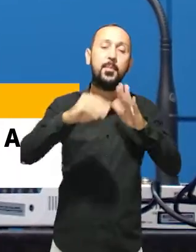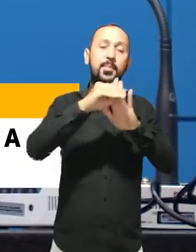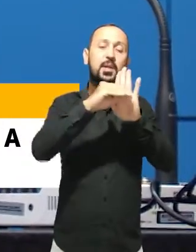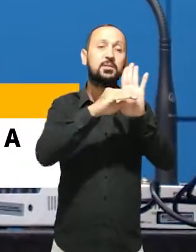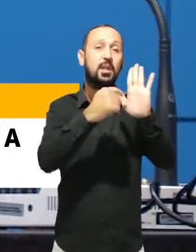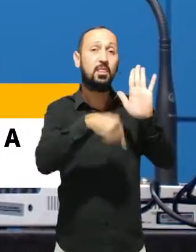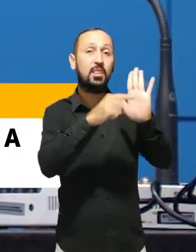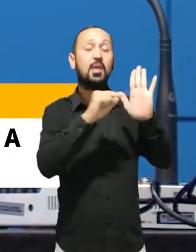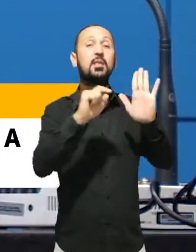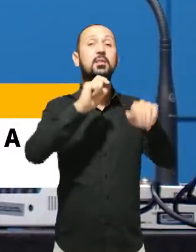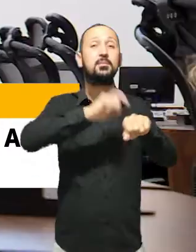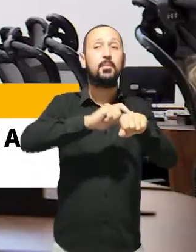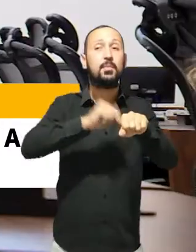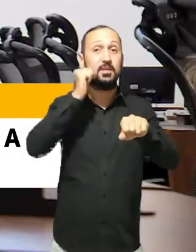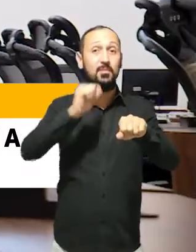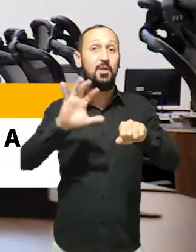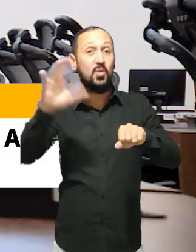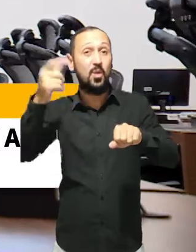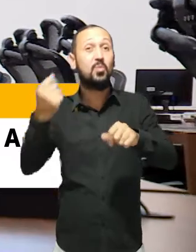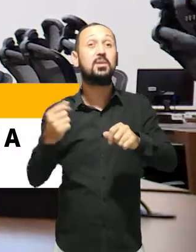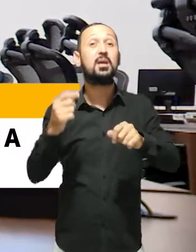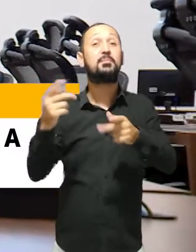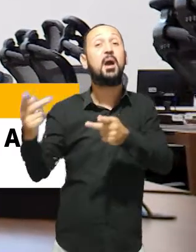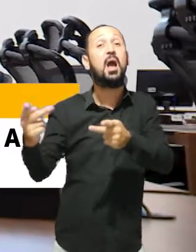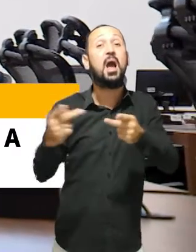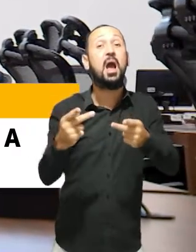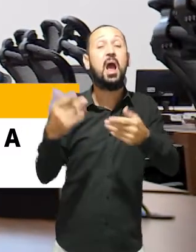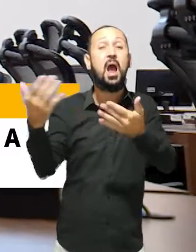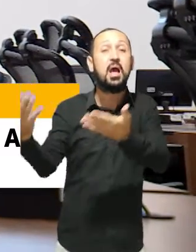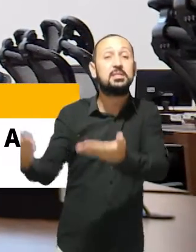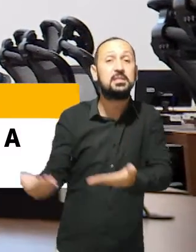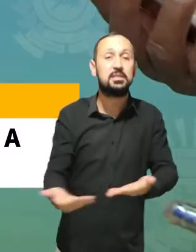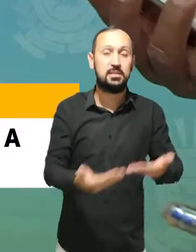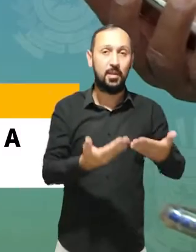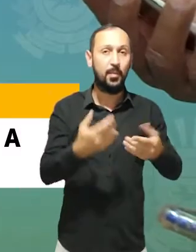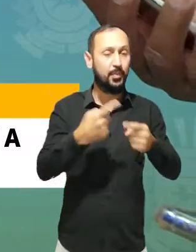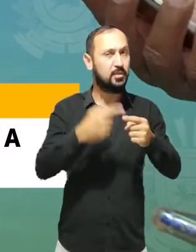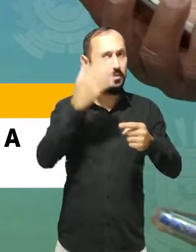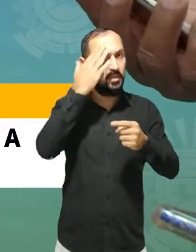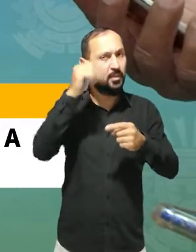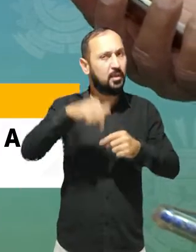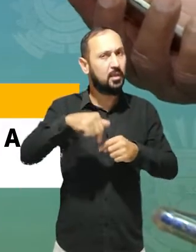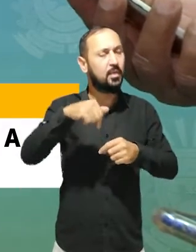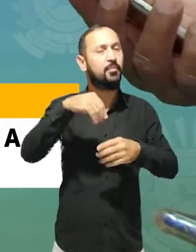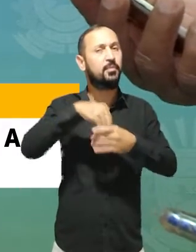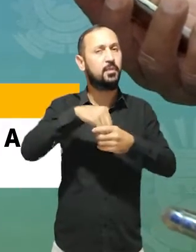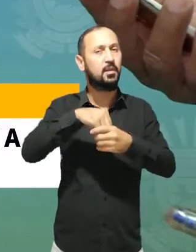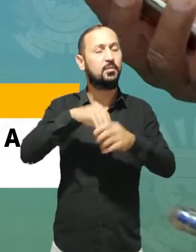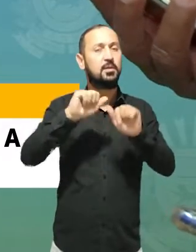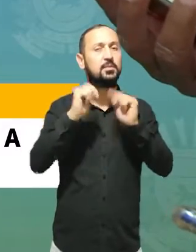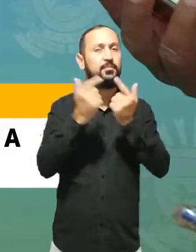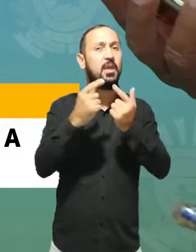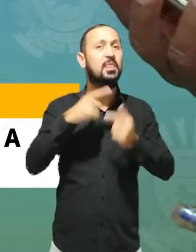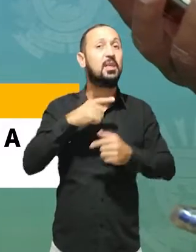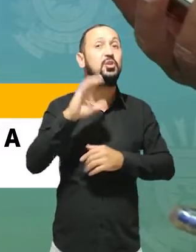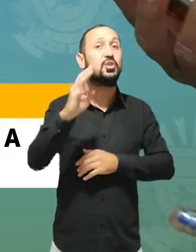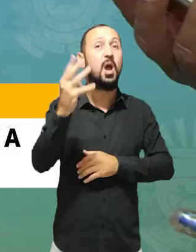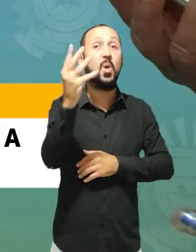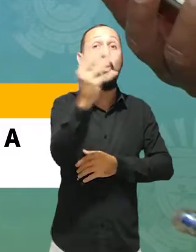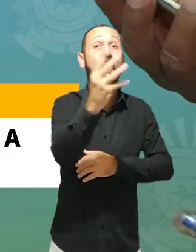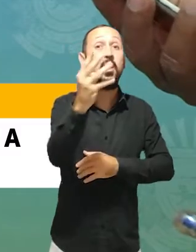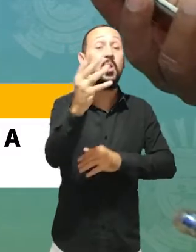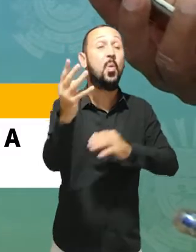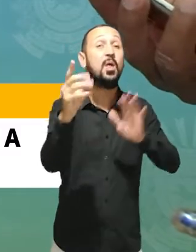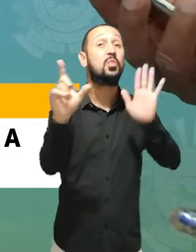os instrumentos que nós temos para o acolhimento dessa mulher né nós sabemos hoje também que aqui na Assembleia Legislativa é